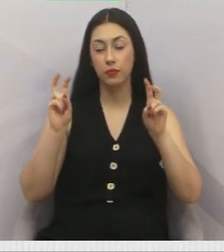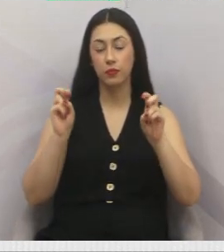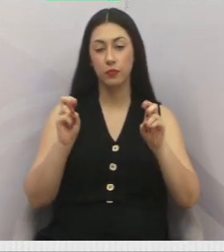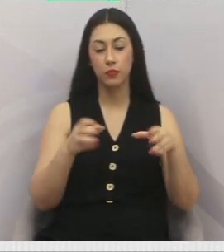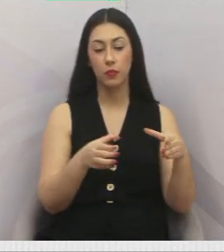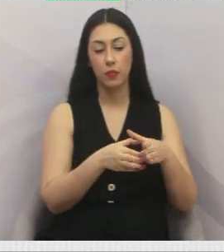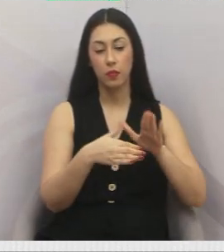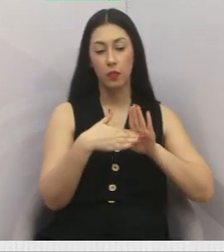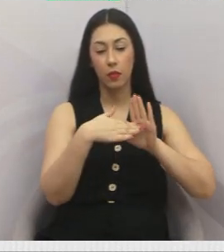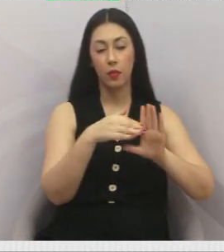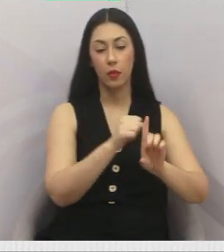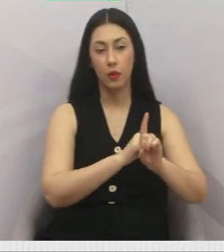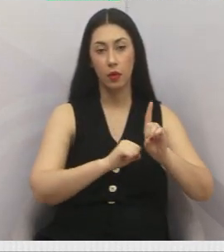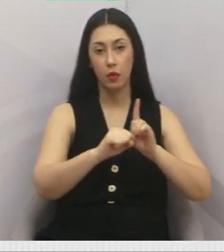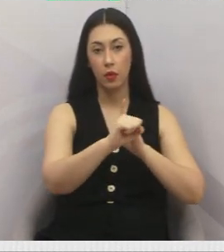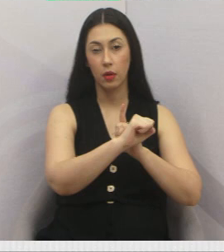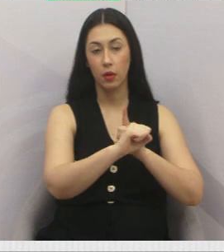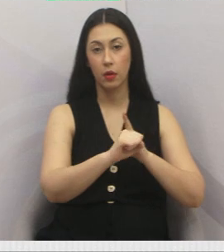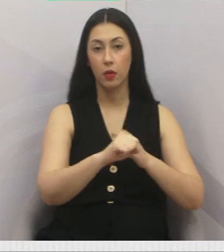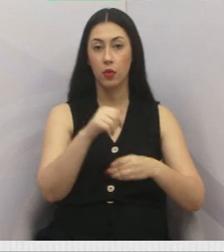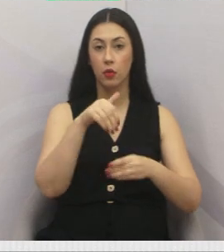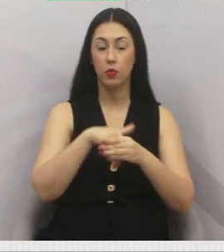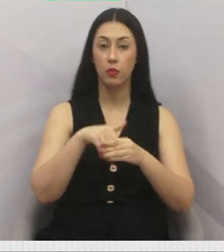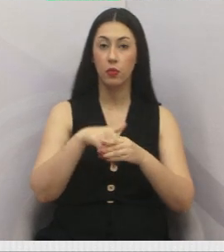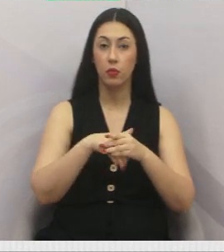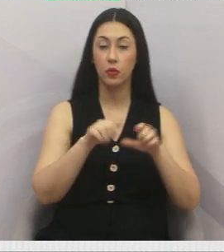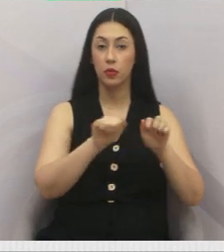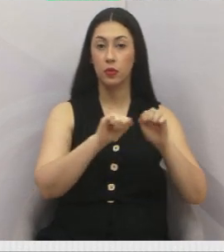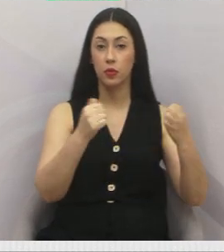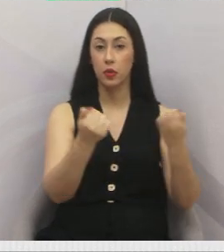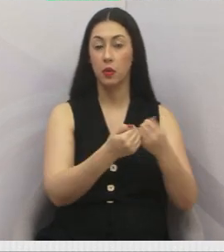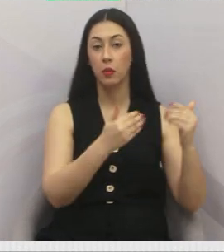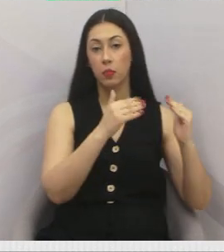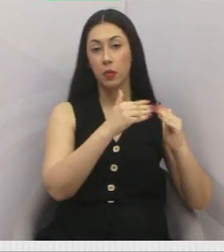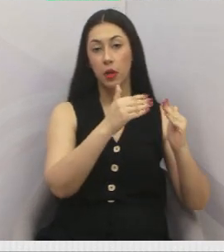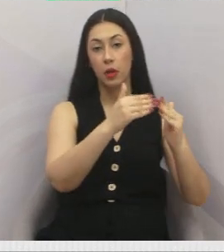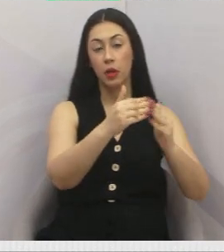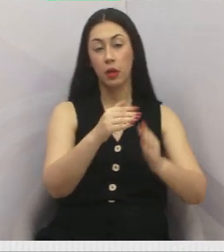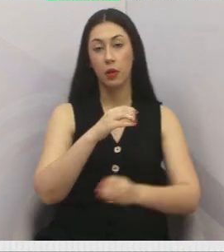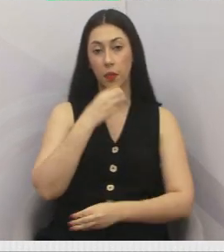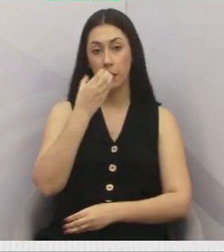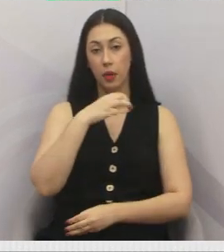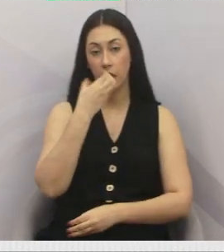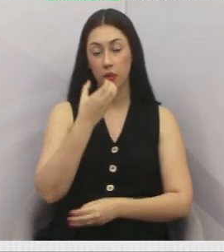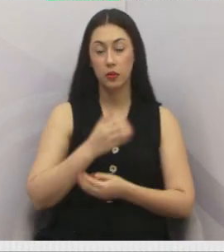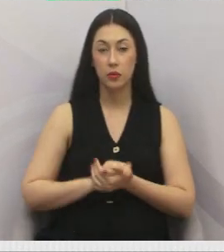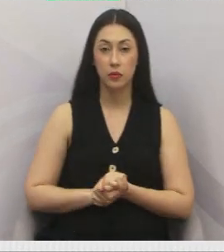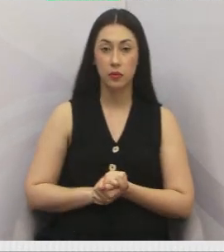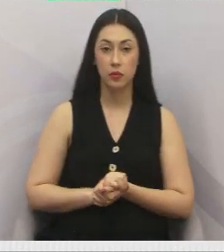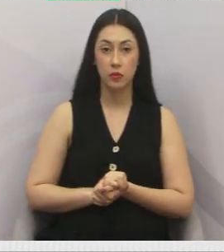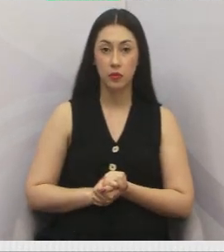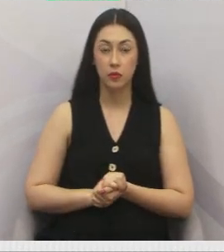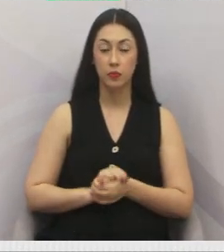Segmento Movimentos Populares e ou Coletivos, um voto para a Associação dos Moradores de Jardim Paraíso e Jardim Yolanda.